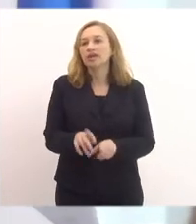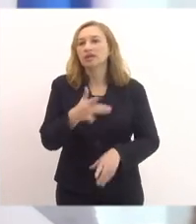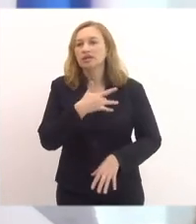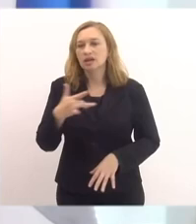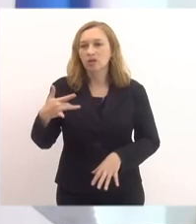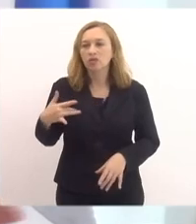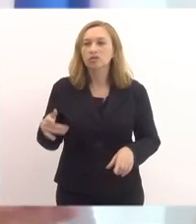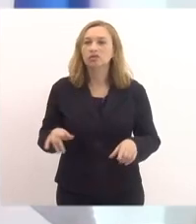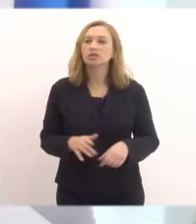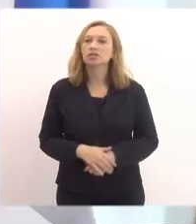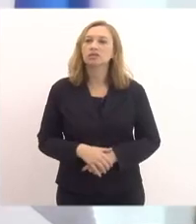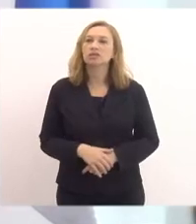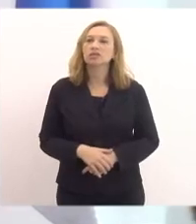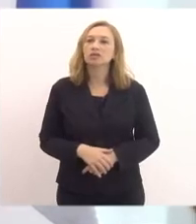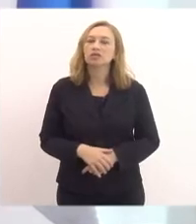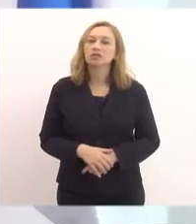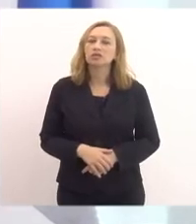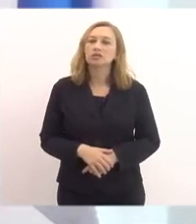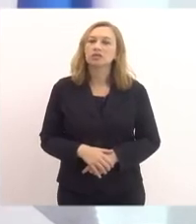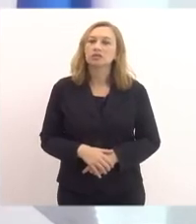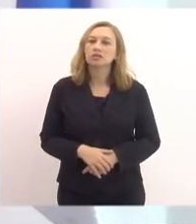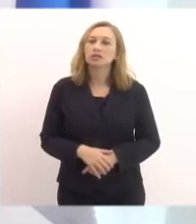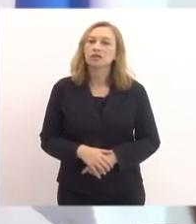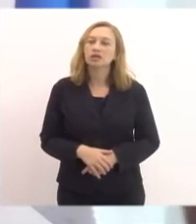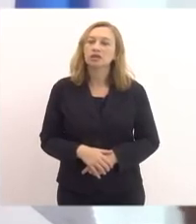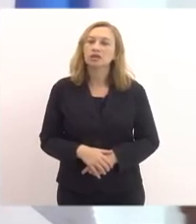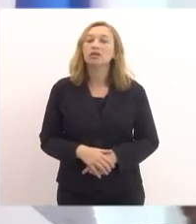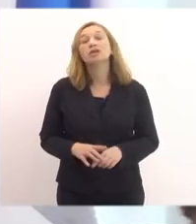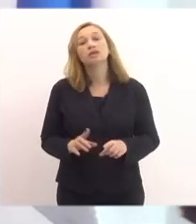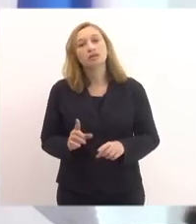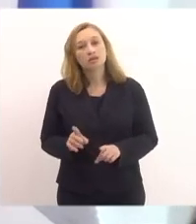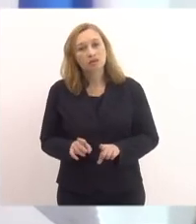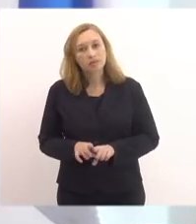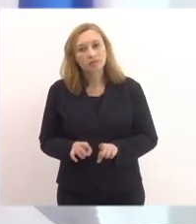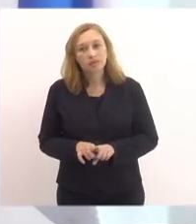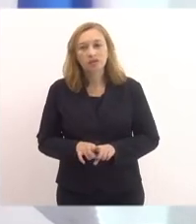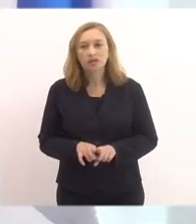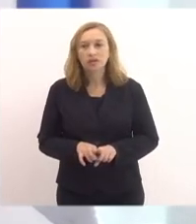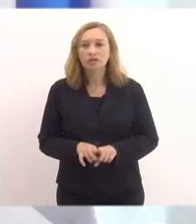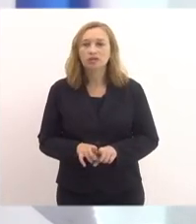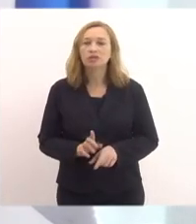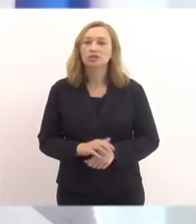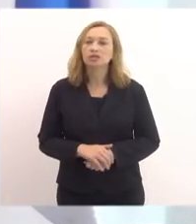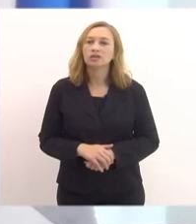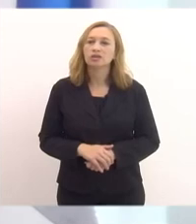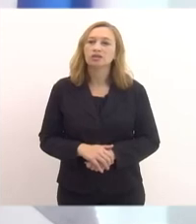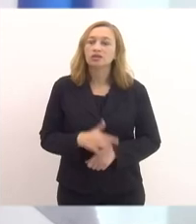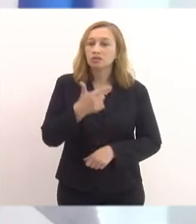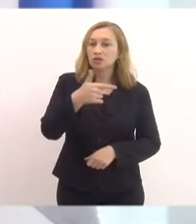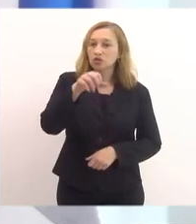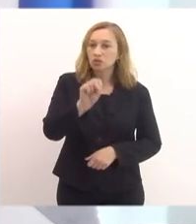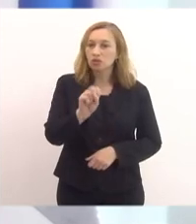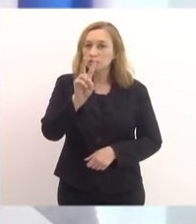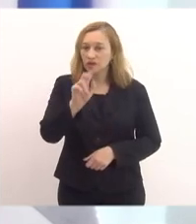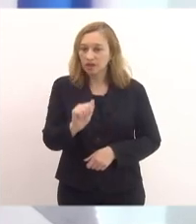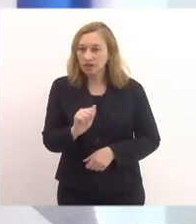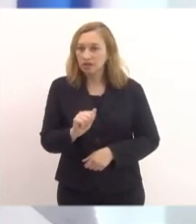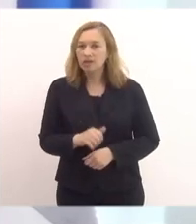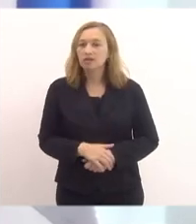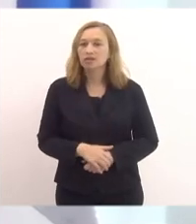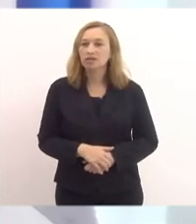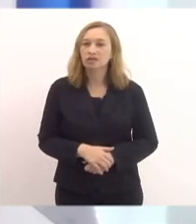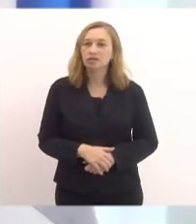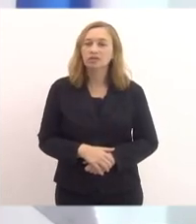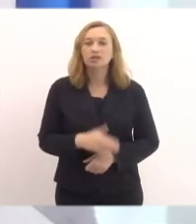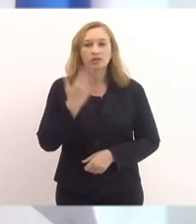a excepcionalidade para esse regramento. Isso. Além do que, as 28 vagas,